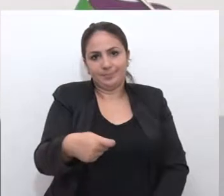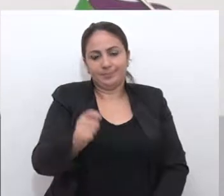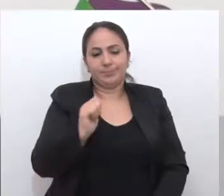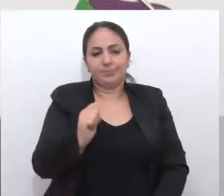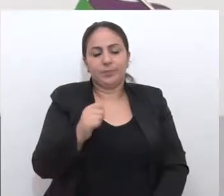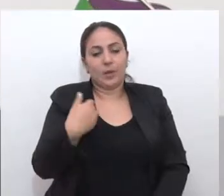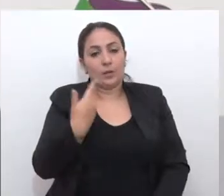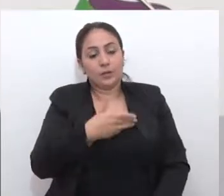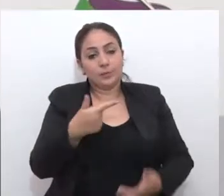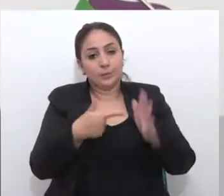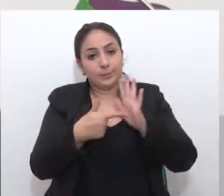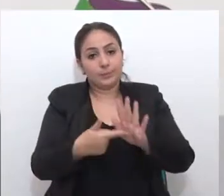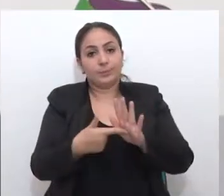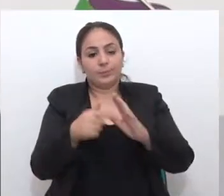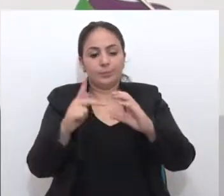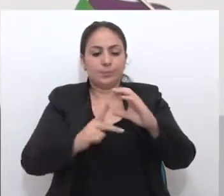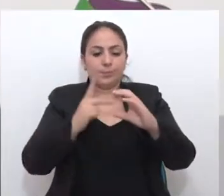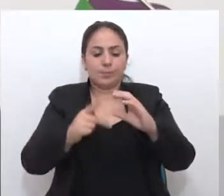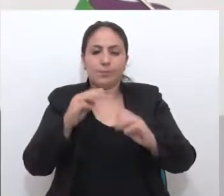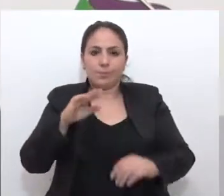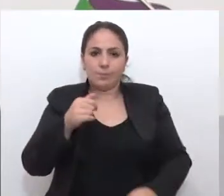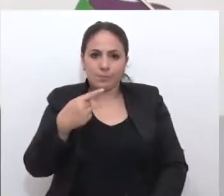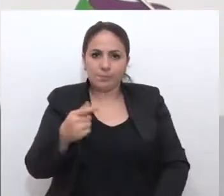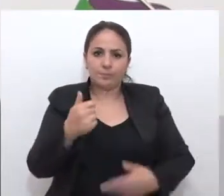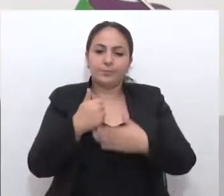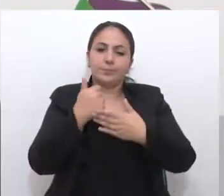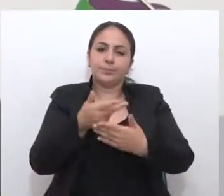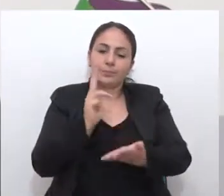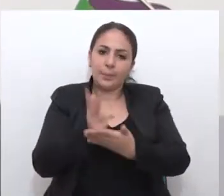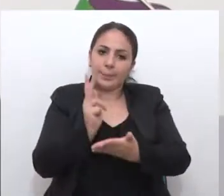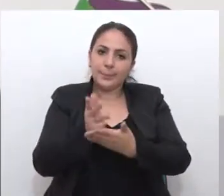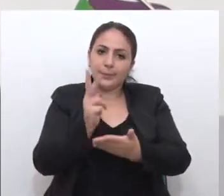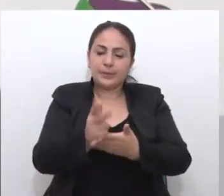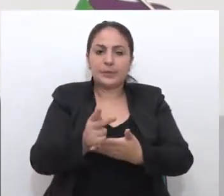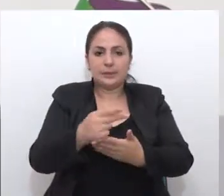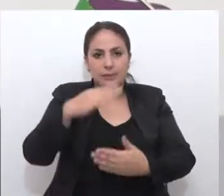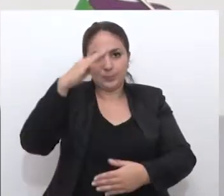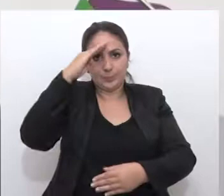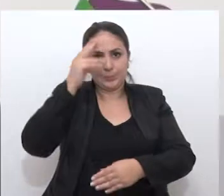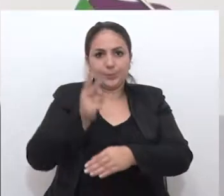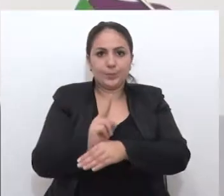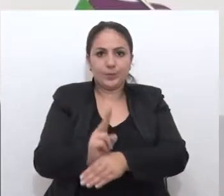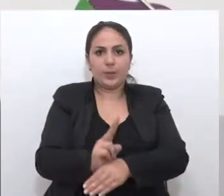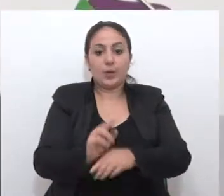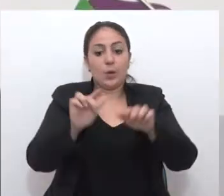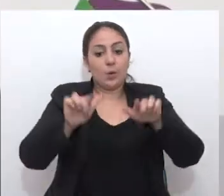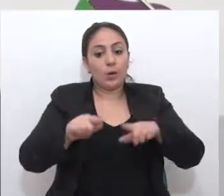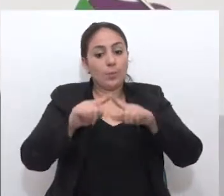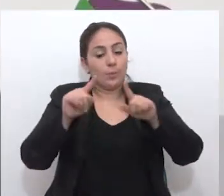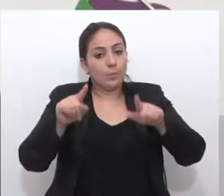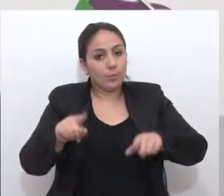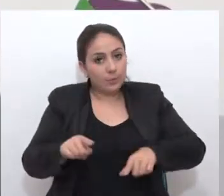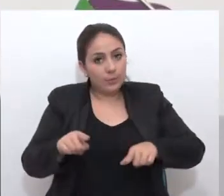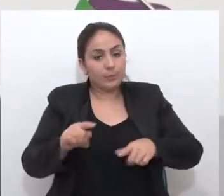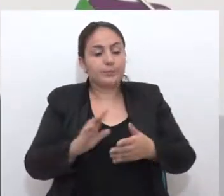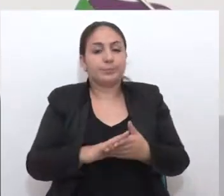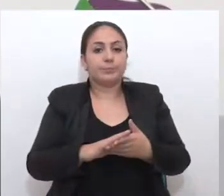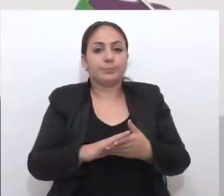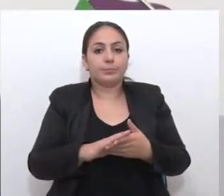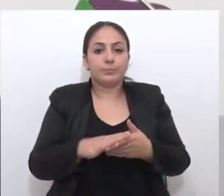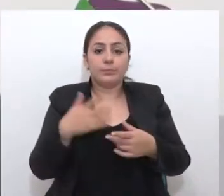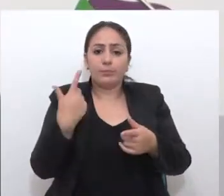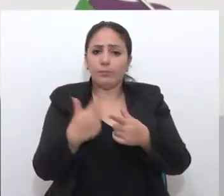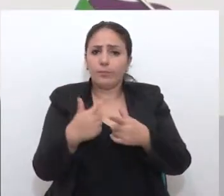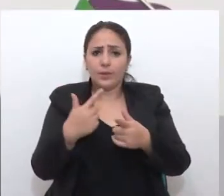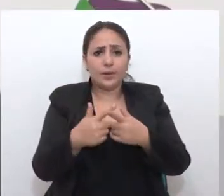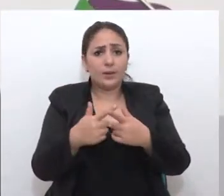do vigilante. Então, a gente está apresentando na Câmara uma moção de apoio à permanência dos vigilantes nos espaços públicos e